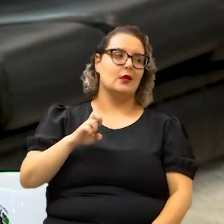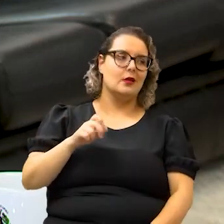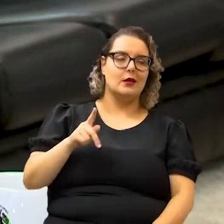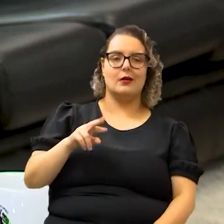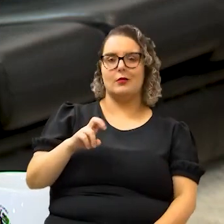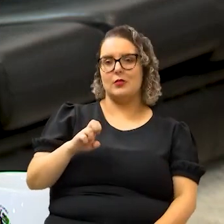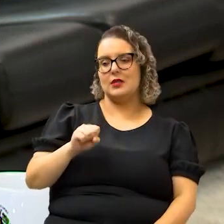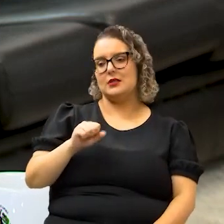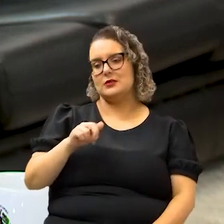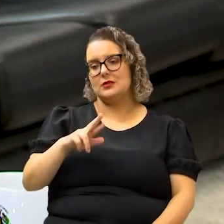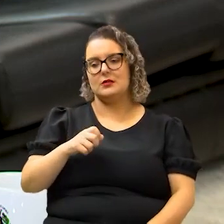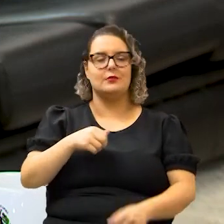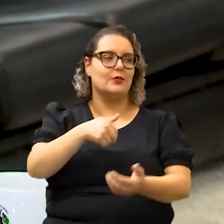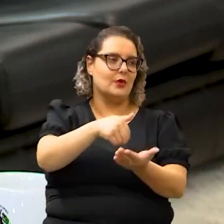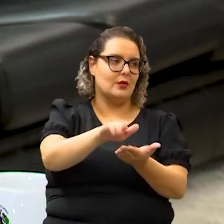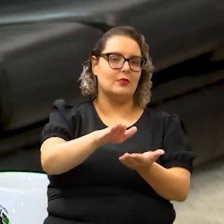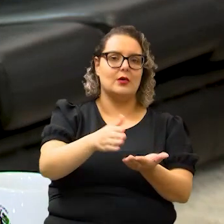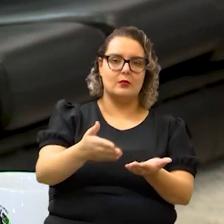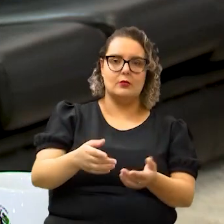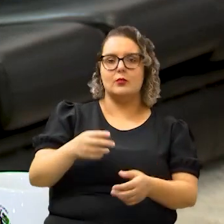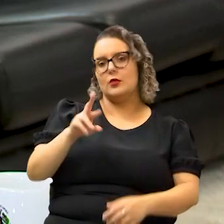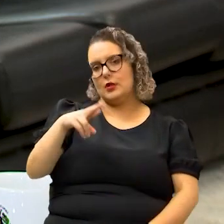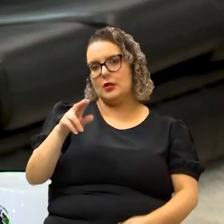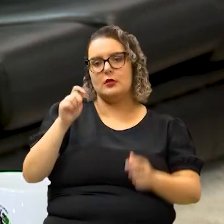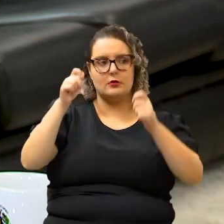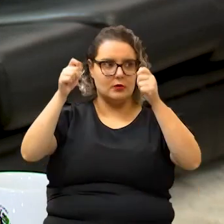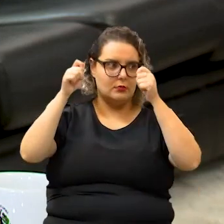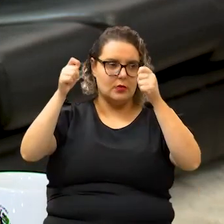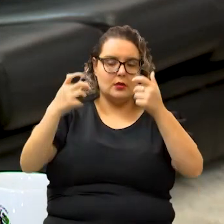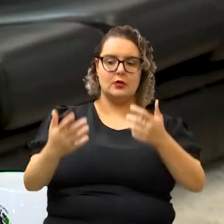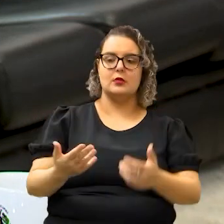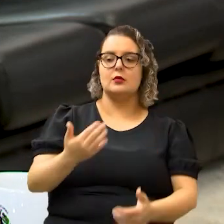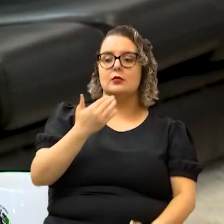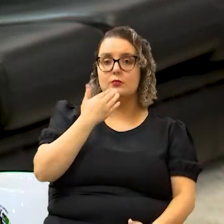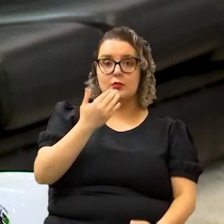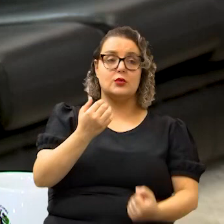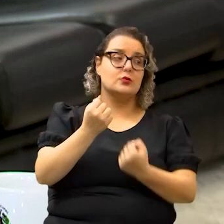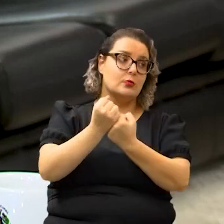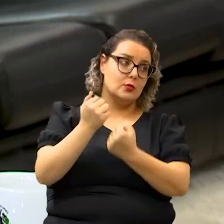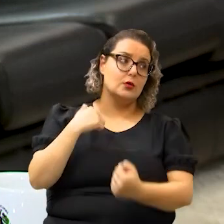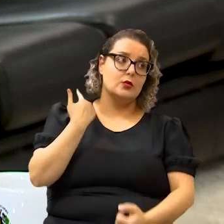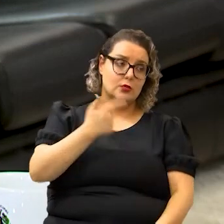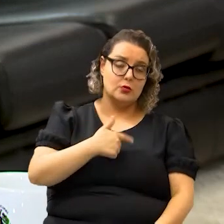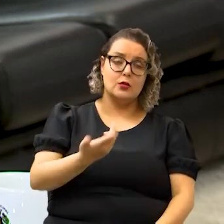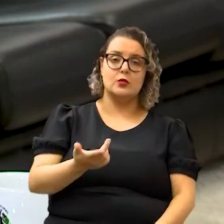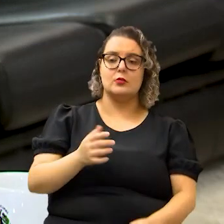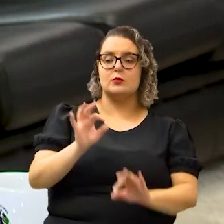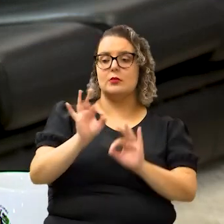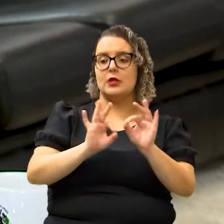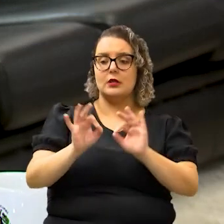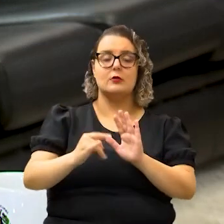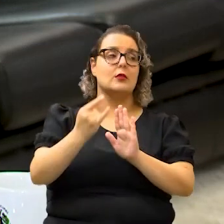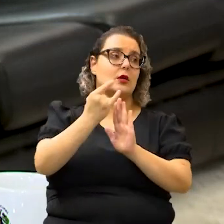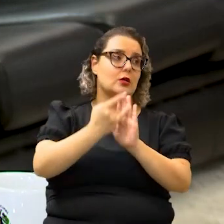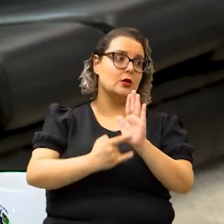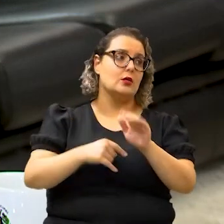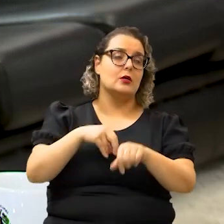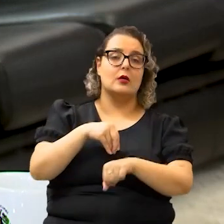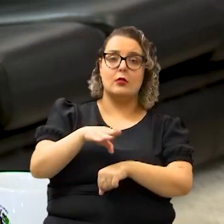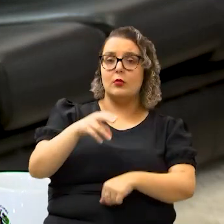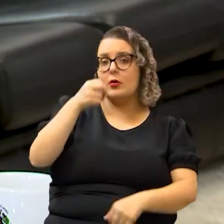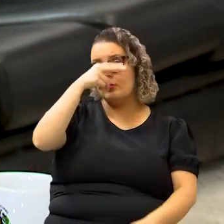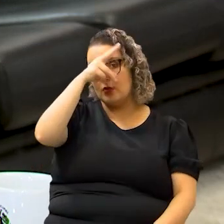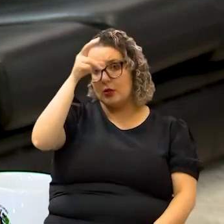haver algum tipo de represália, como demissão, por conta da paralisação. E eles vieram pedir o nosso apoio, nós vamos elaborar